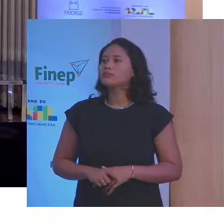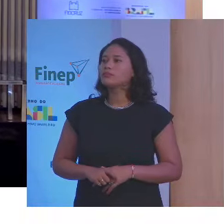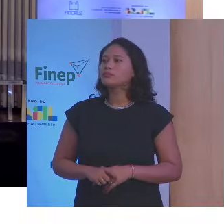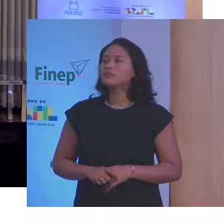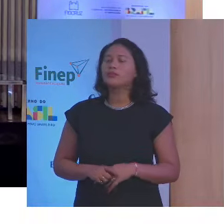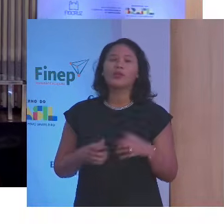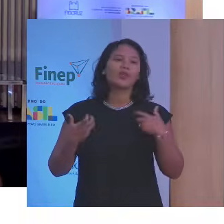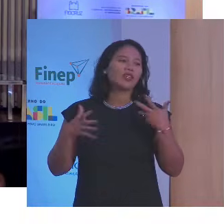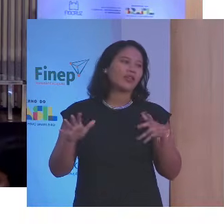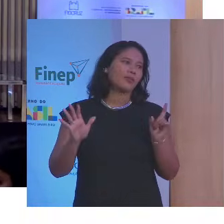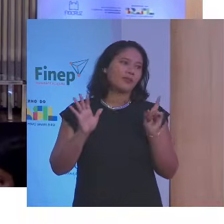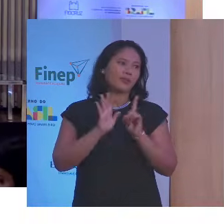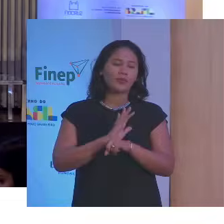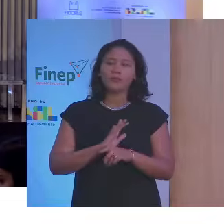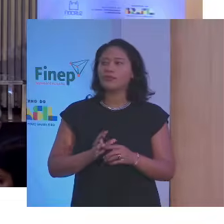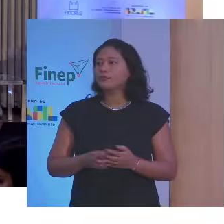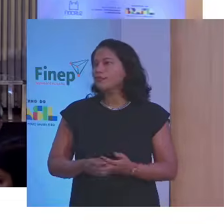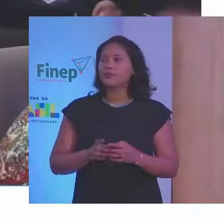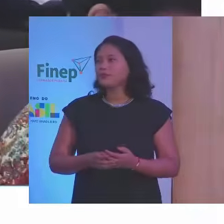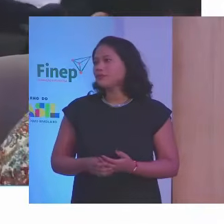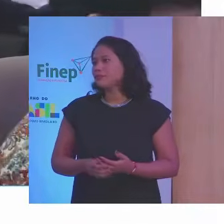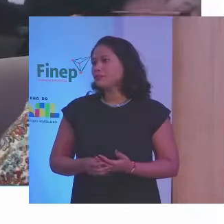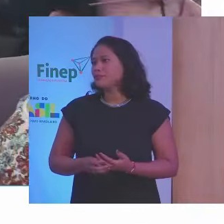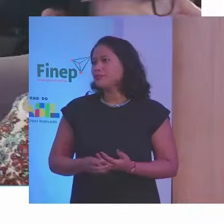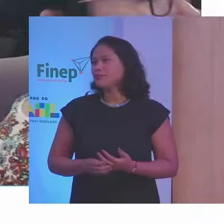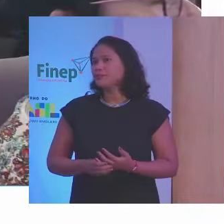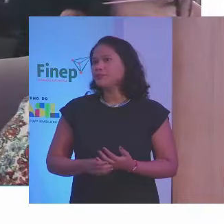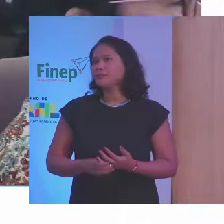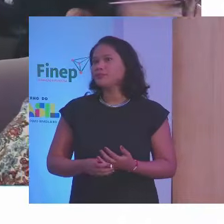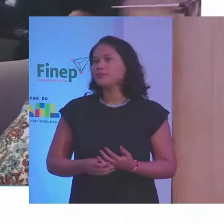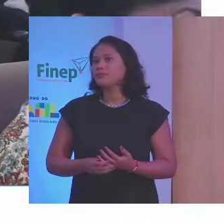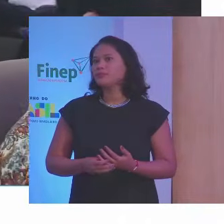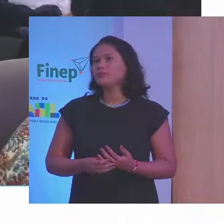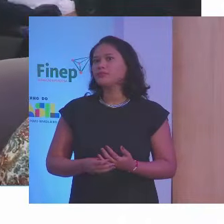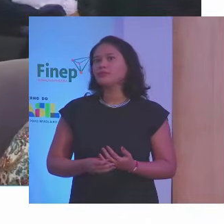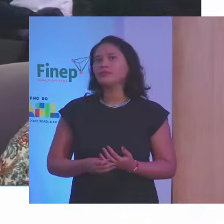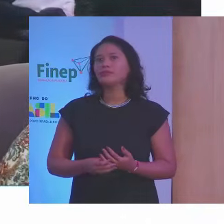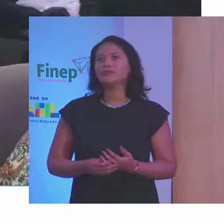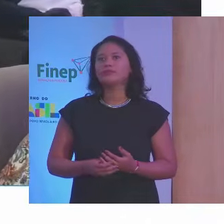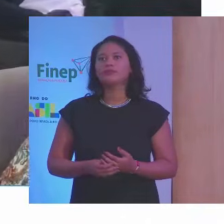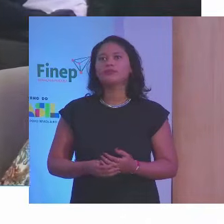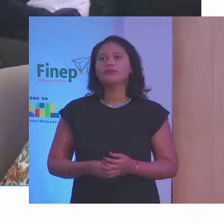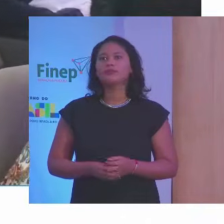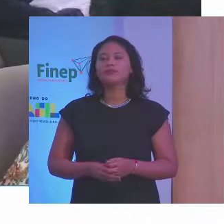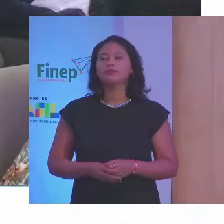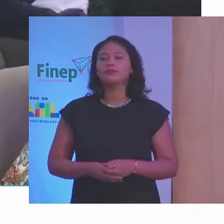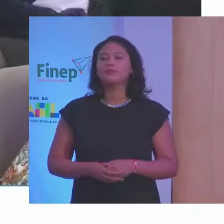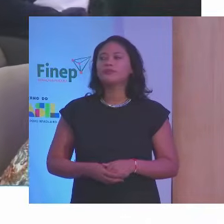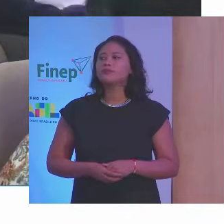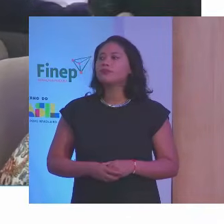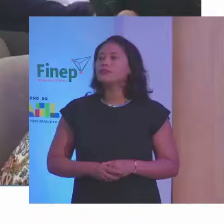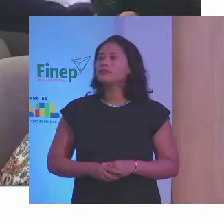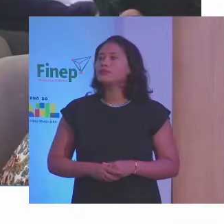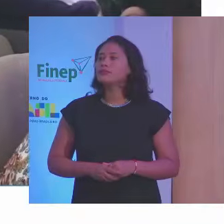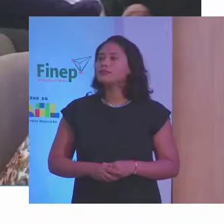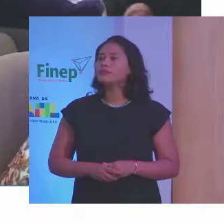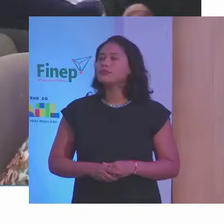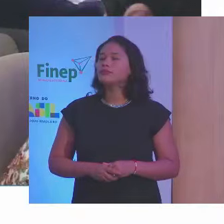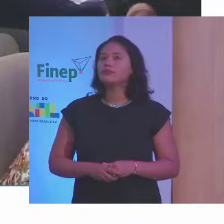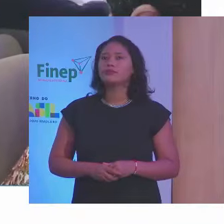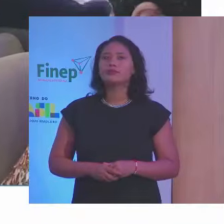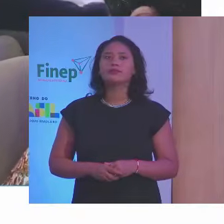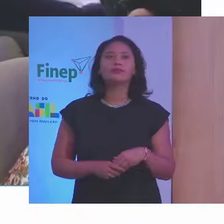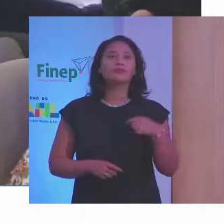Eu nem queria fazer pergunta, mas ninguém estava levantando a mão. Eu vou fazer uma pergunta que me veio à